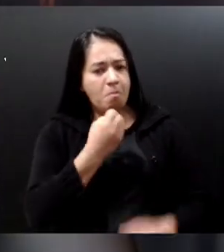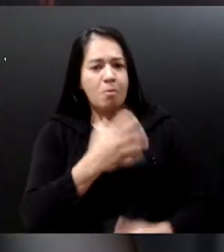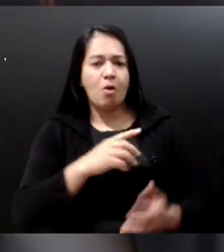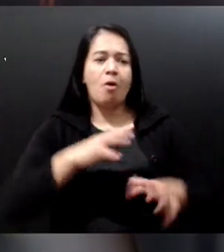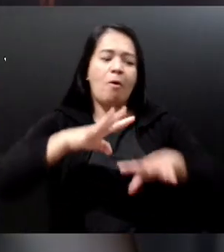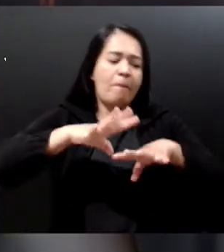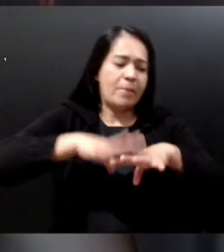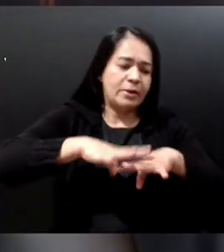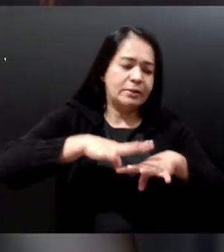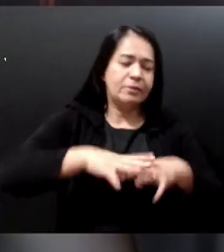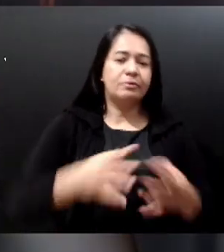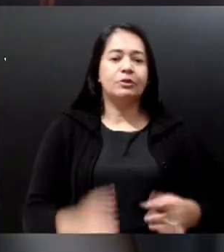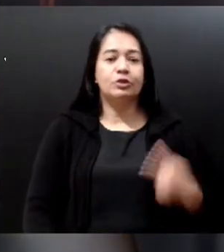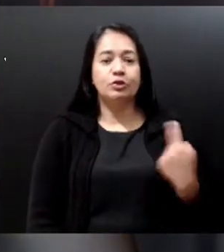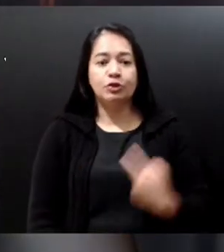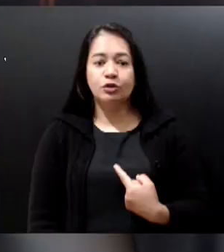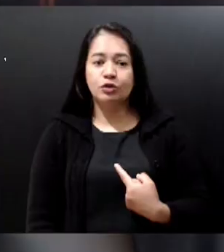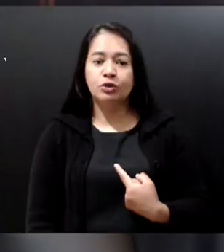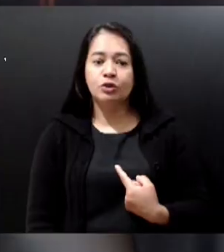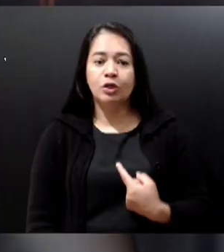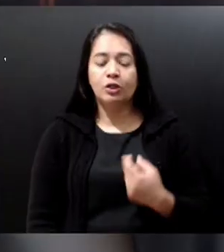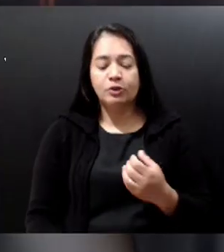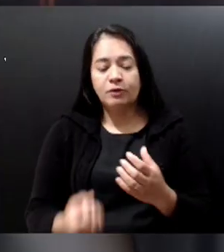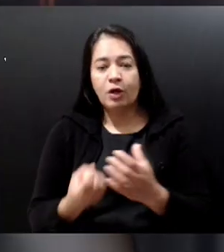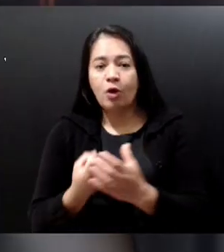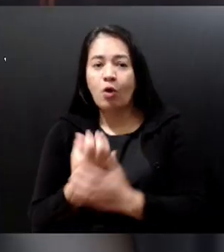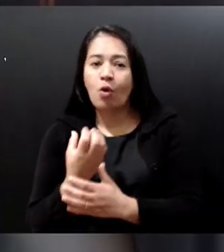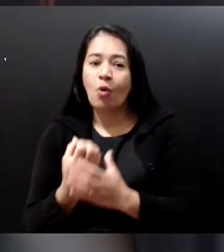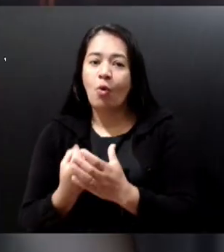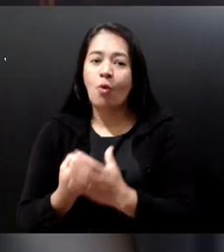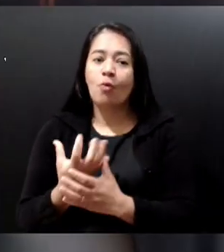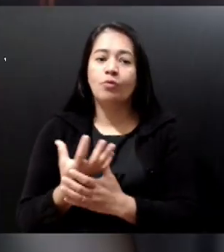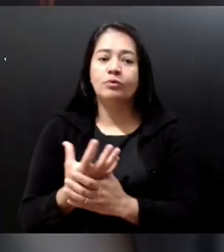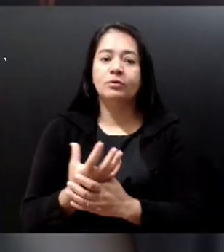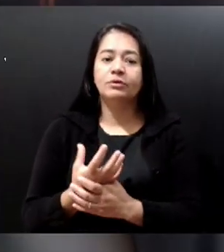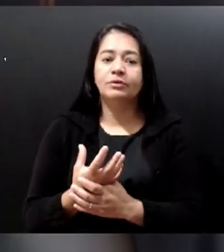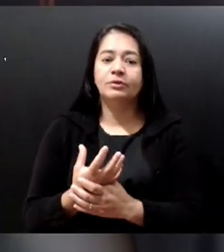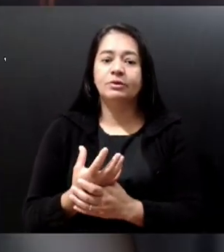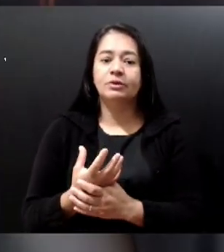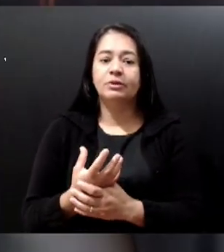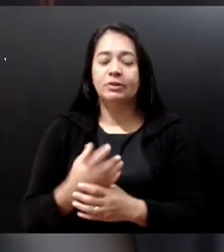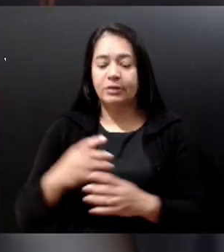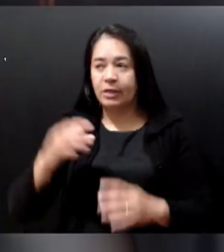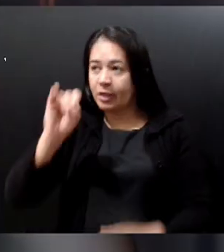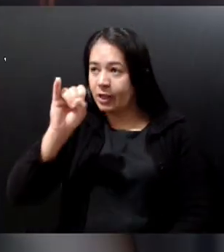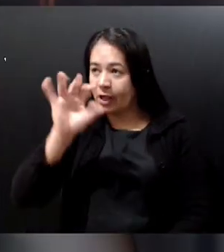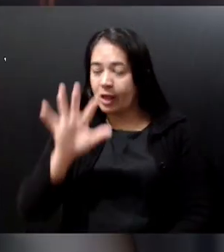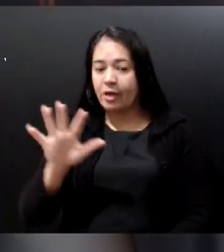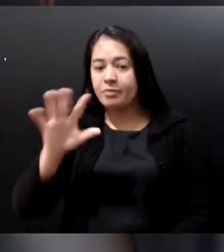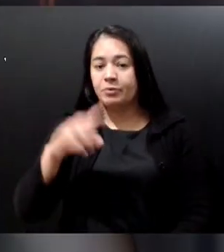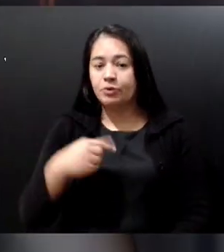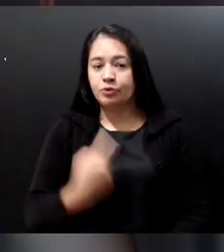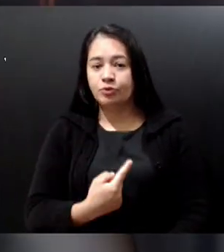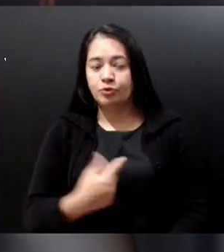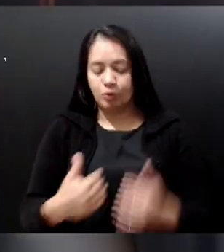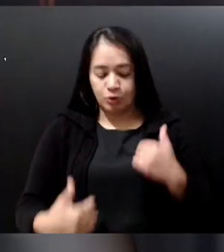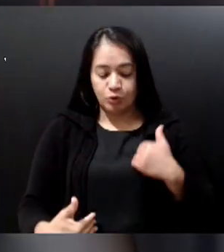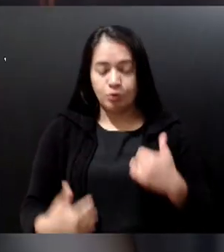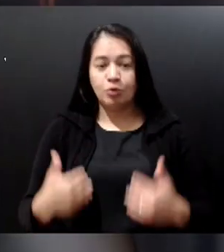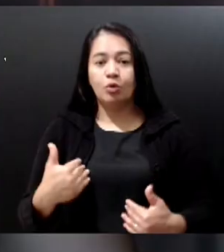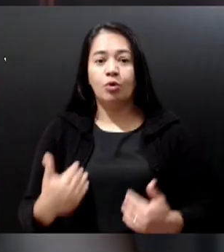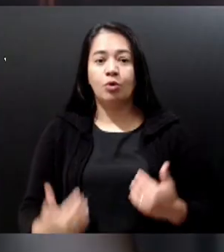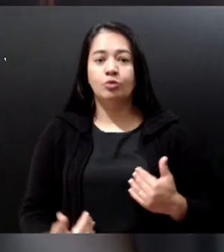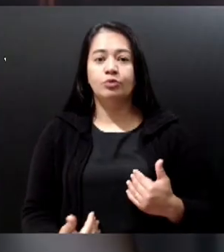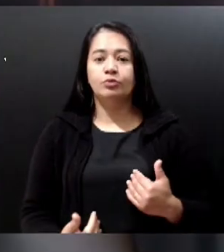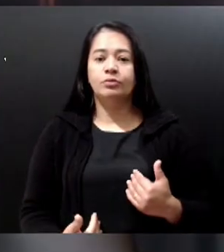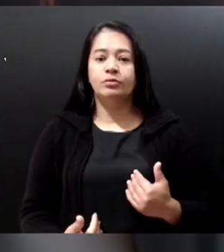vai construindo, né, até a imagem que a gente vai tendo no nosso corpo, se é um corpo bonito,